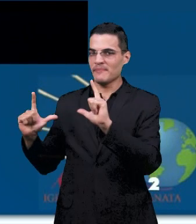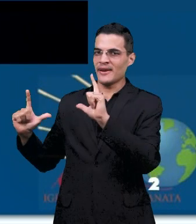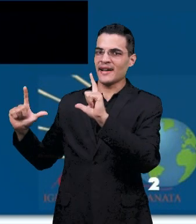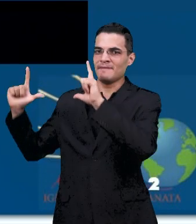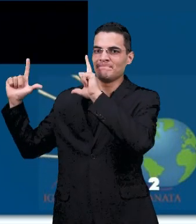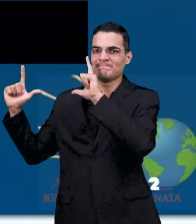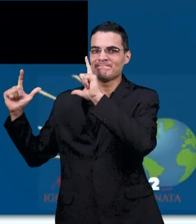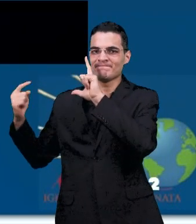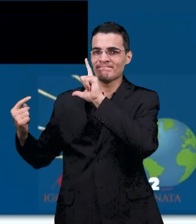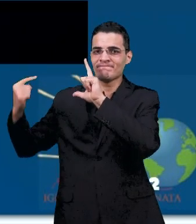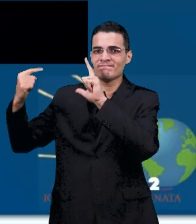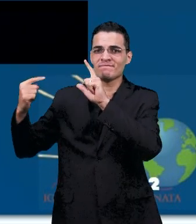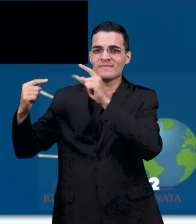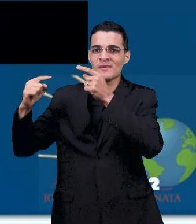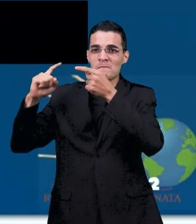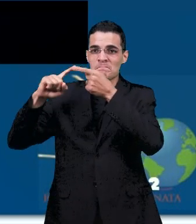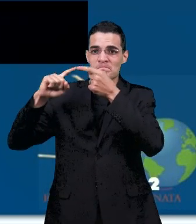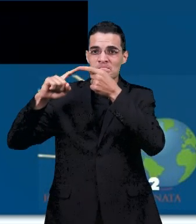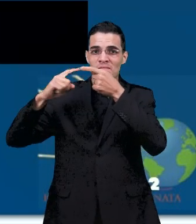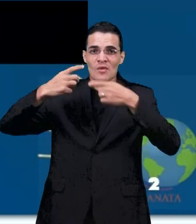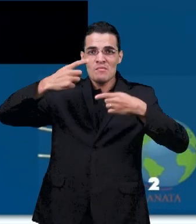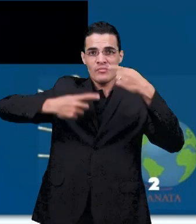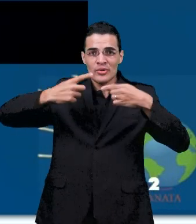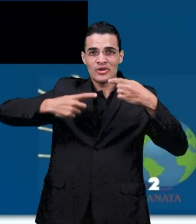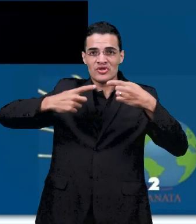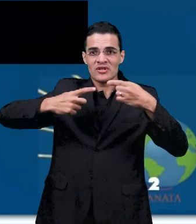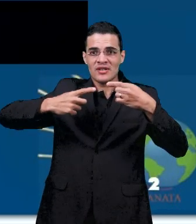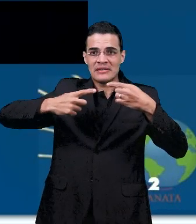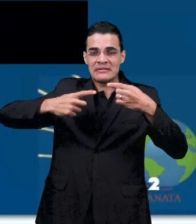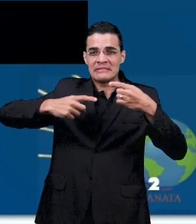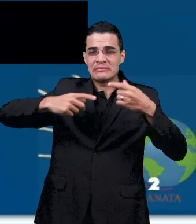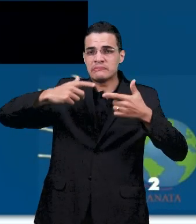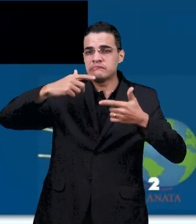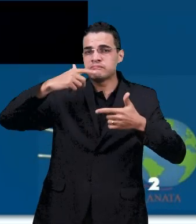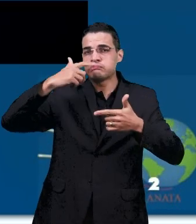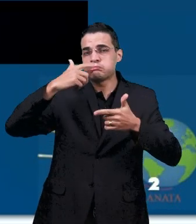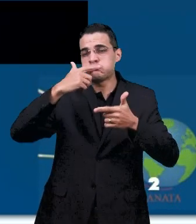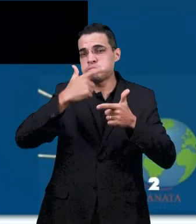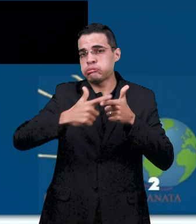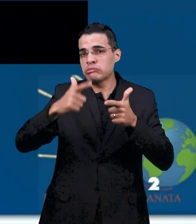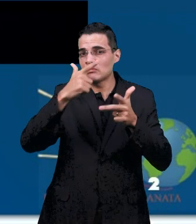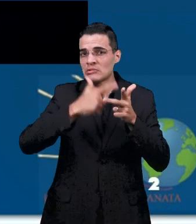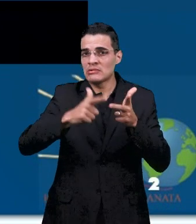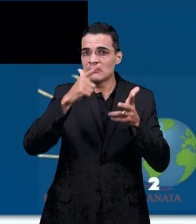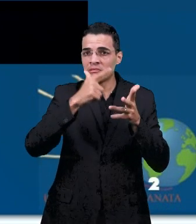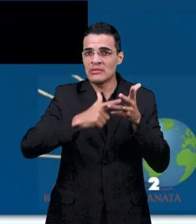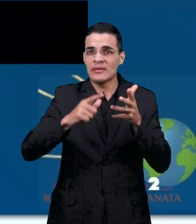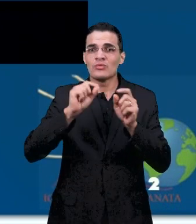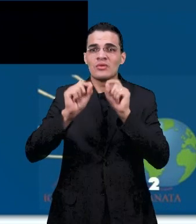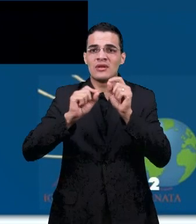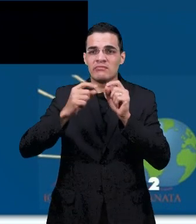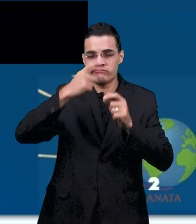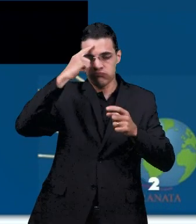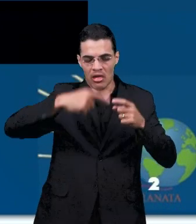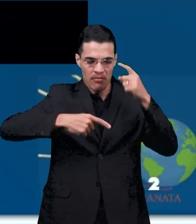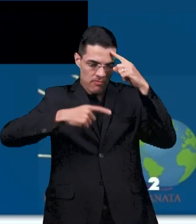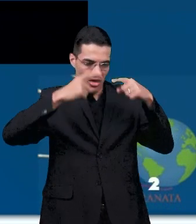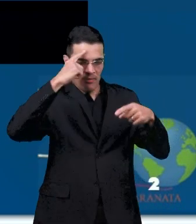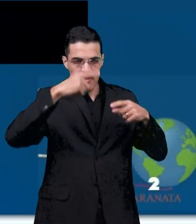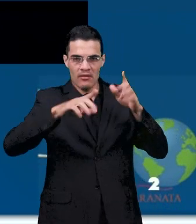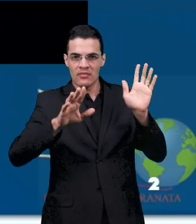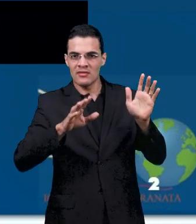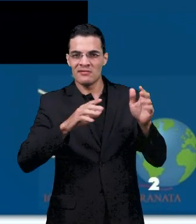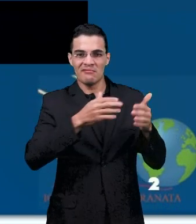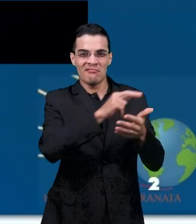uma crise de autoridade. Mas é nessa hora que a igreja fiel está se revelando ao